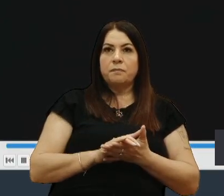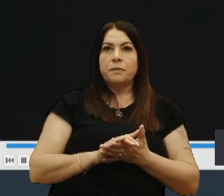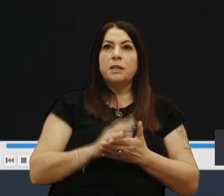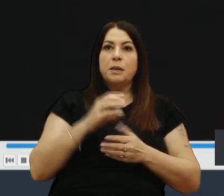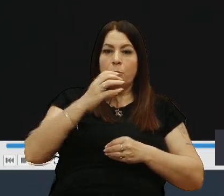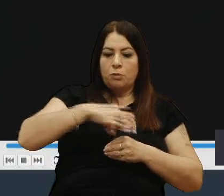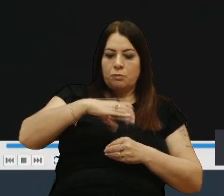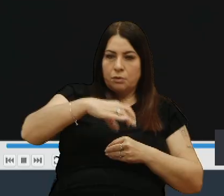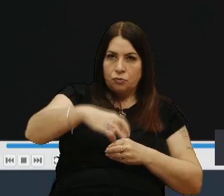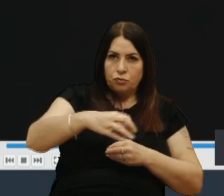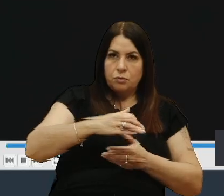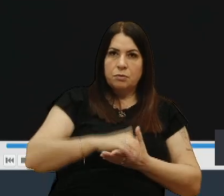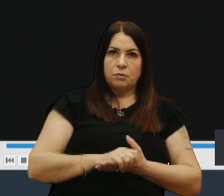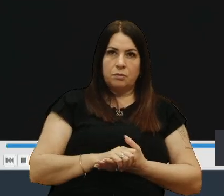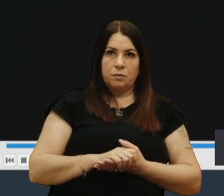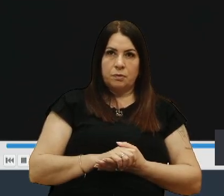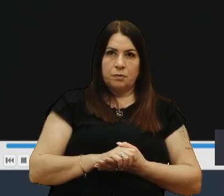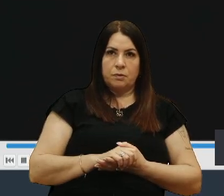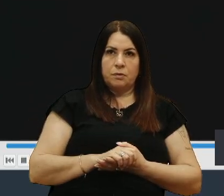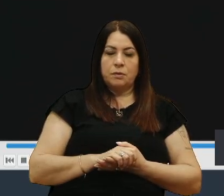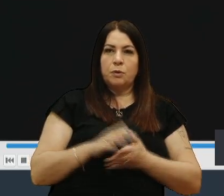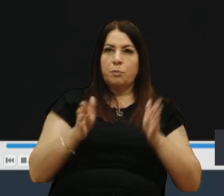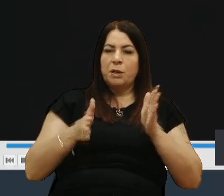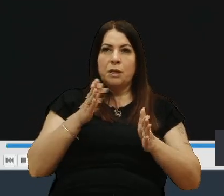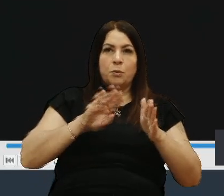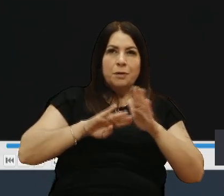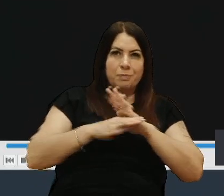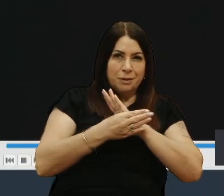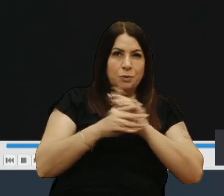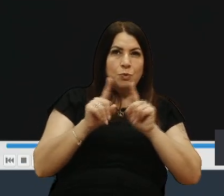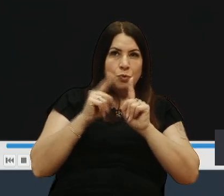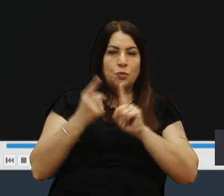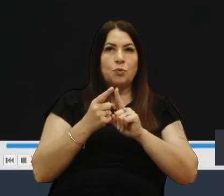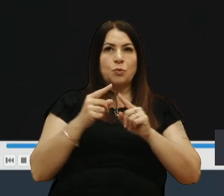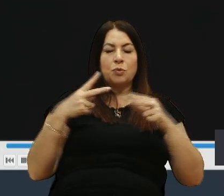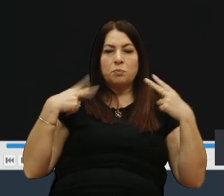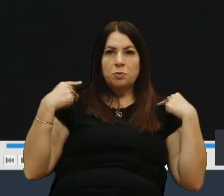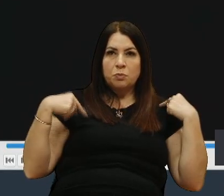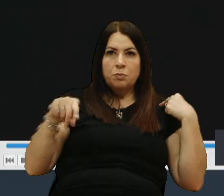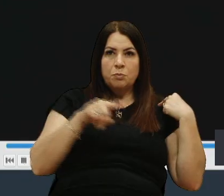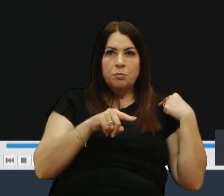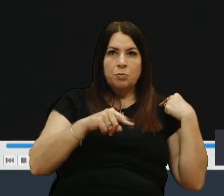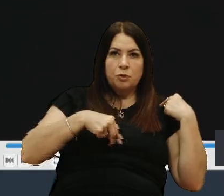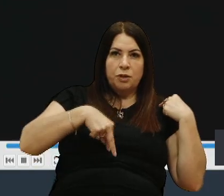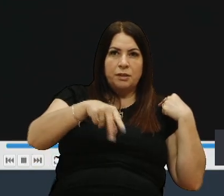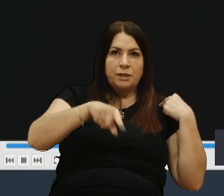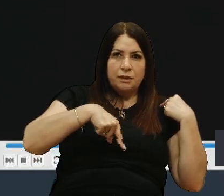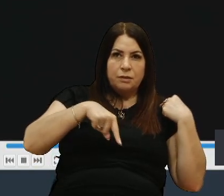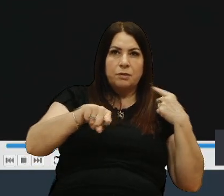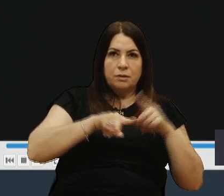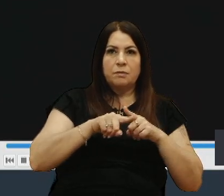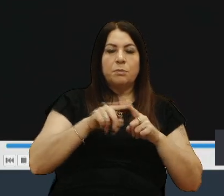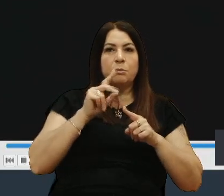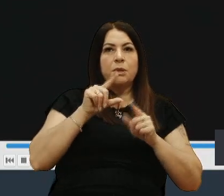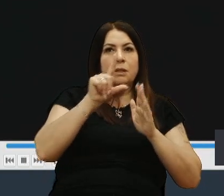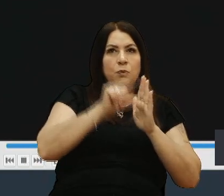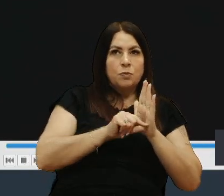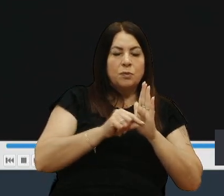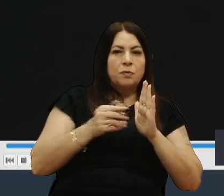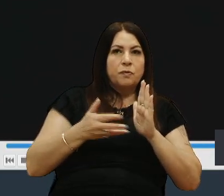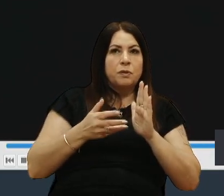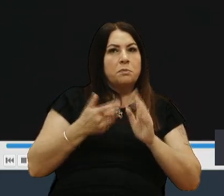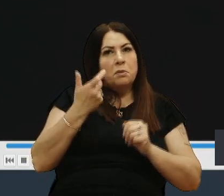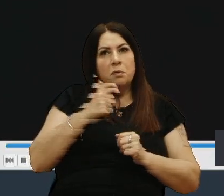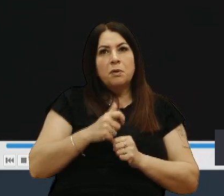os tachões. Eu acho que a gente está num período de adaptação dos motoristas ainda para passar aqui e reduzir a velocidade, mas eu acho que é